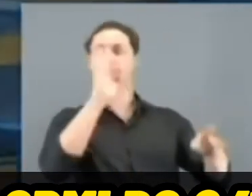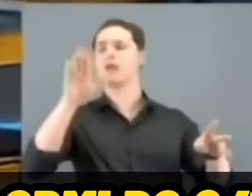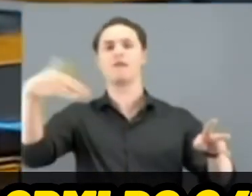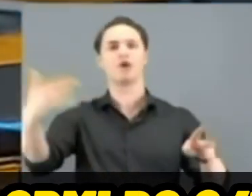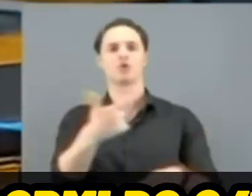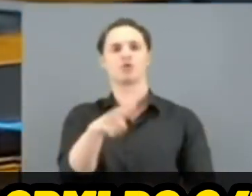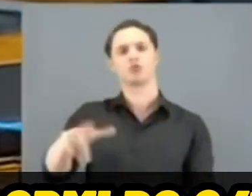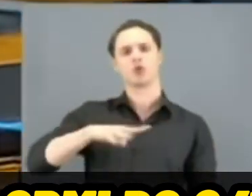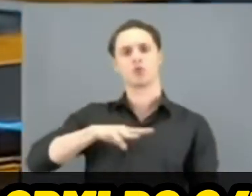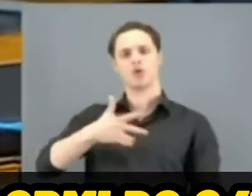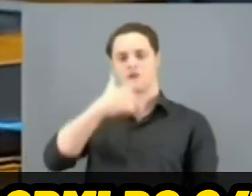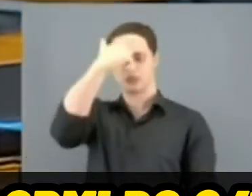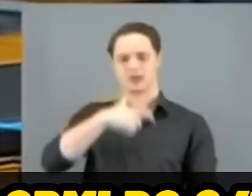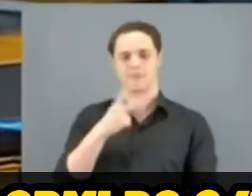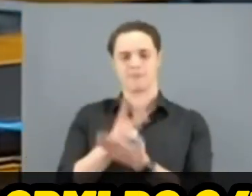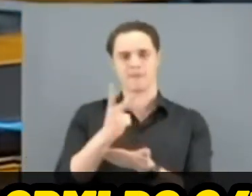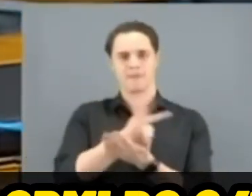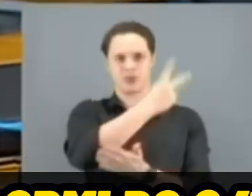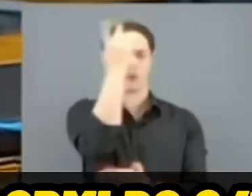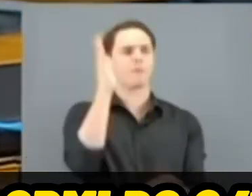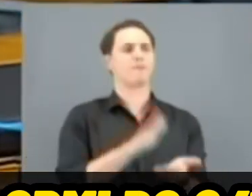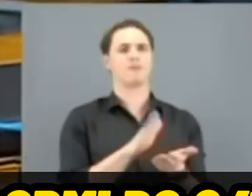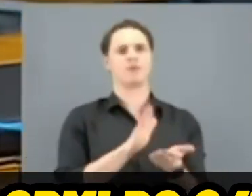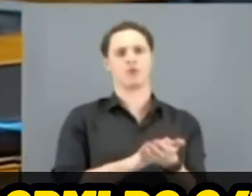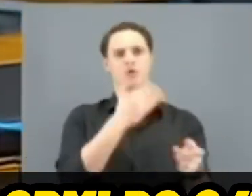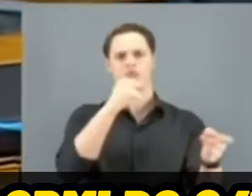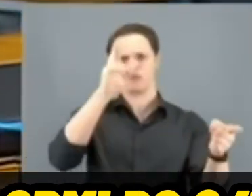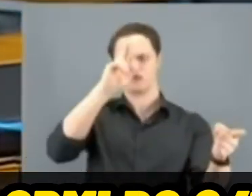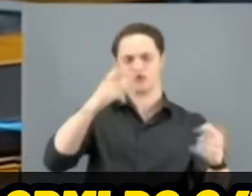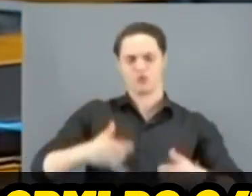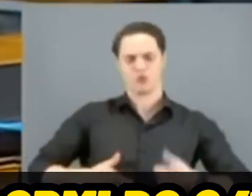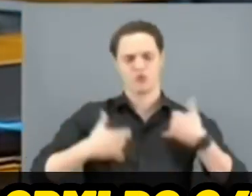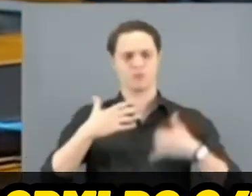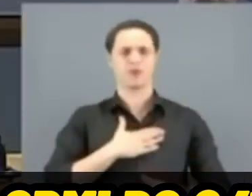coragem também de ser a mesma pessoa. Parabéns, o senhor é um orgulho pra mim e pra todo o Brasil. Muito obrigado, deputado.